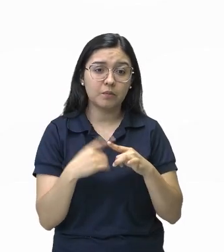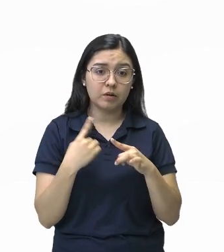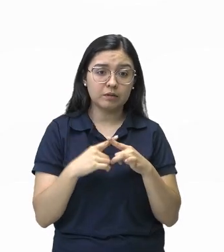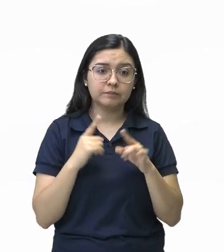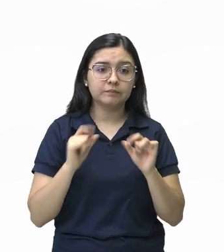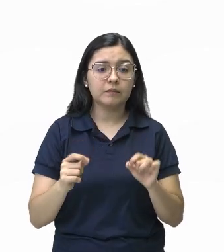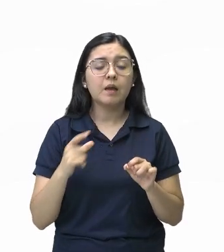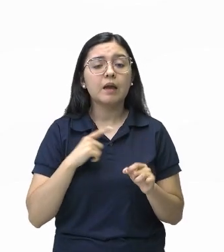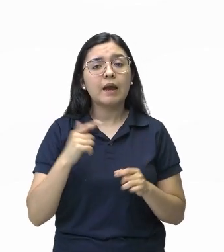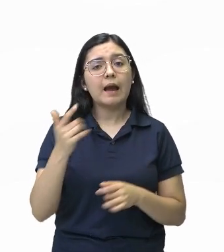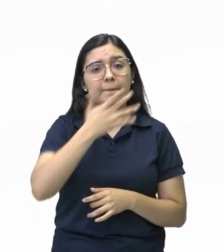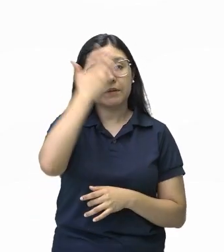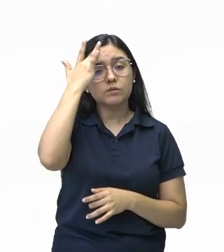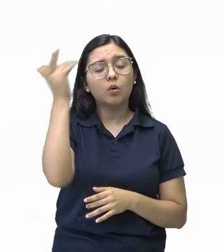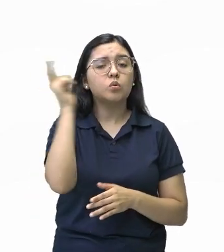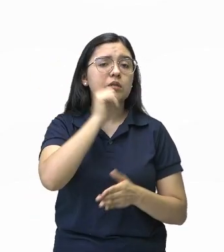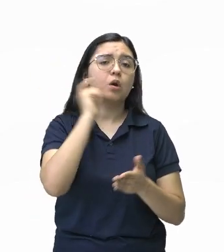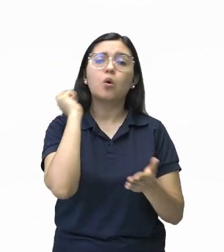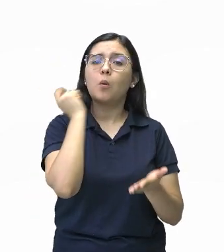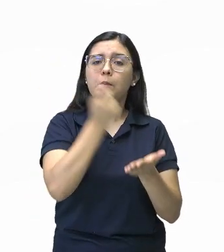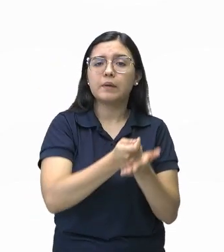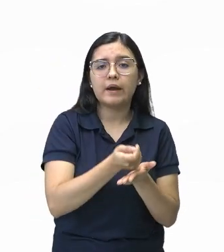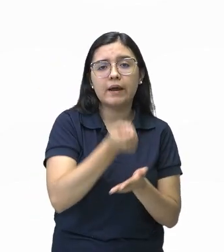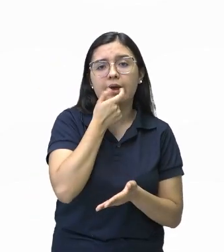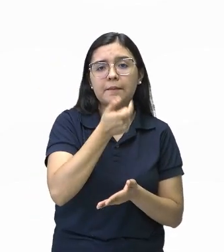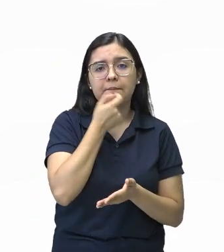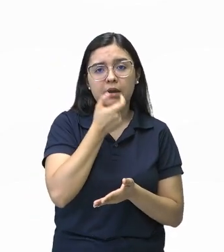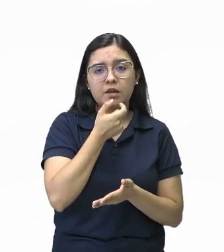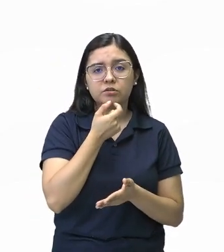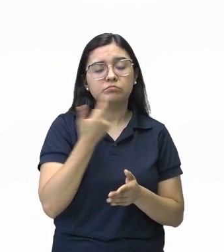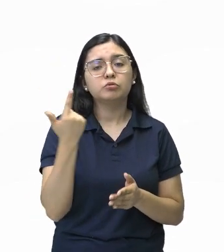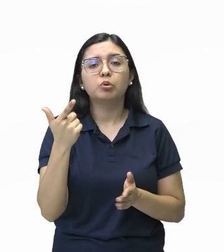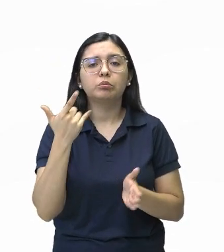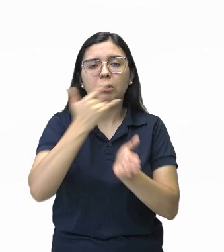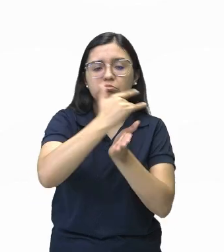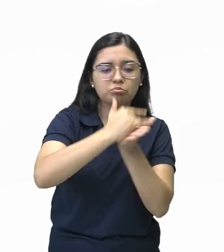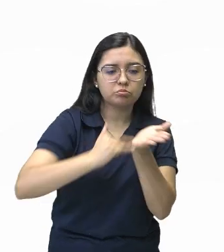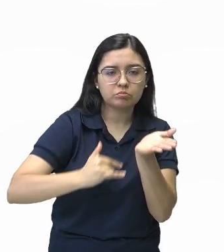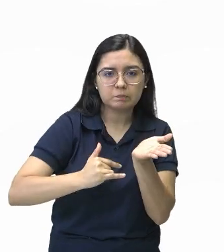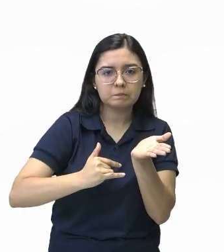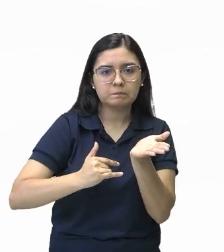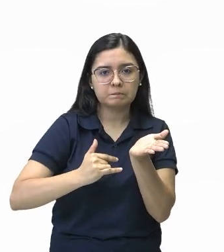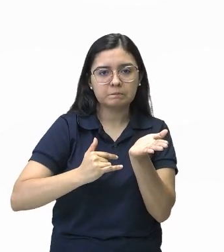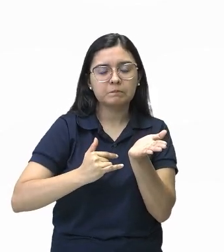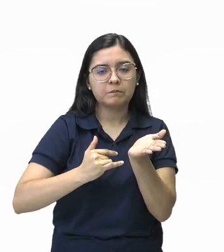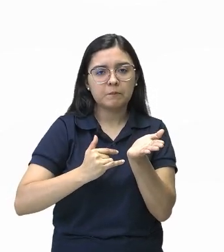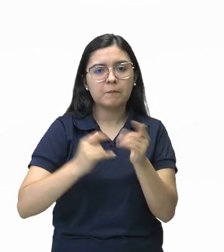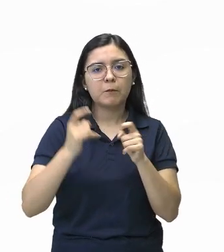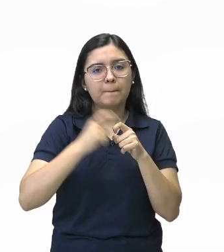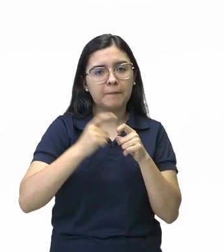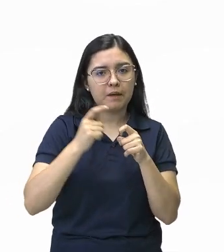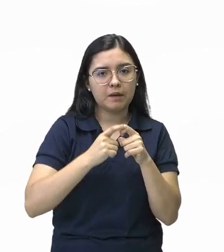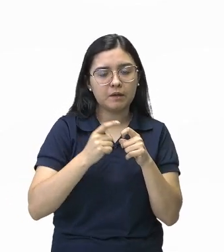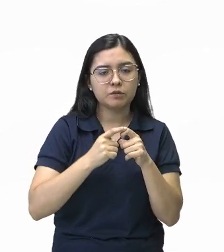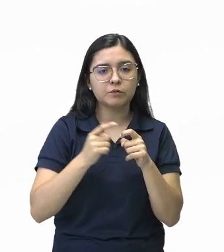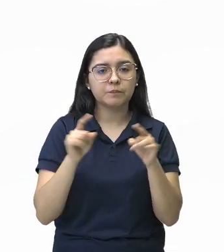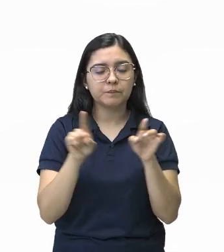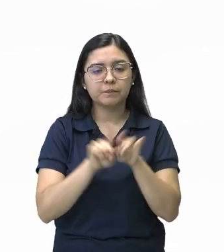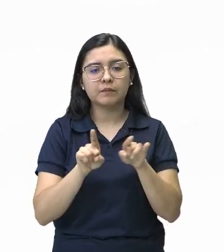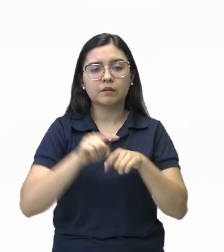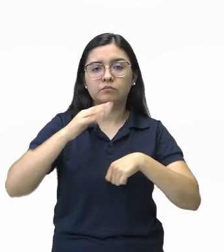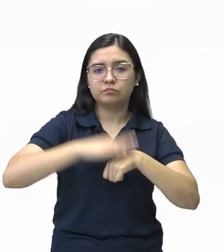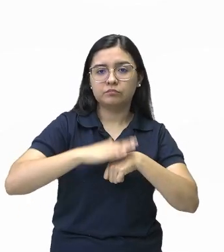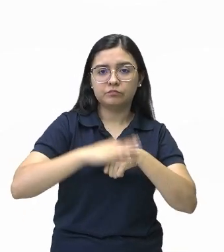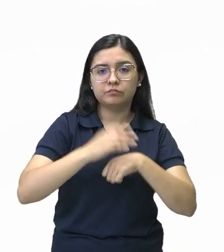do acesso fácil a remédios sem prescrição, né, a automedicação ou